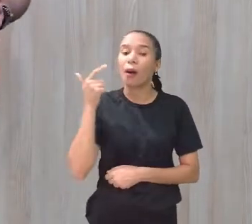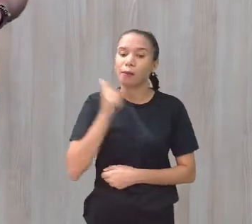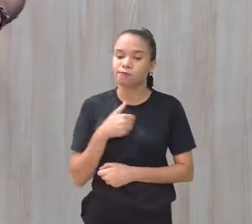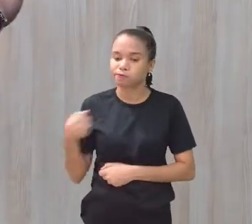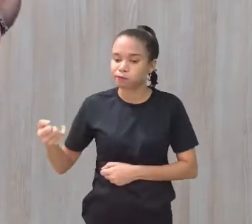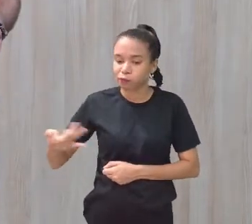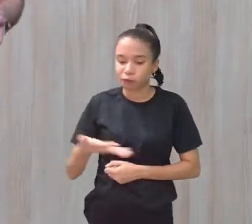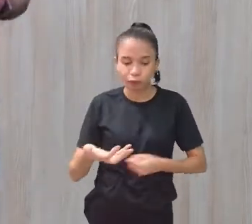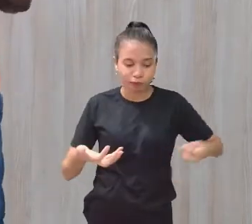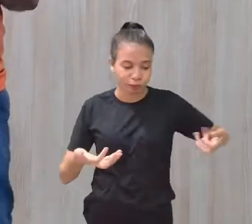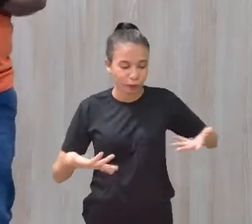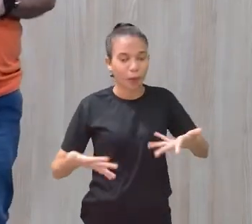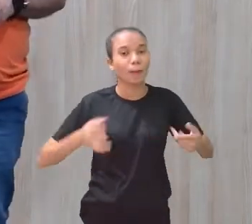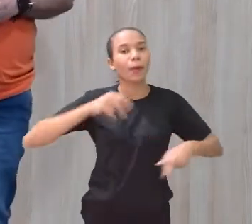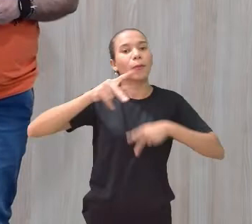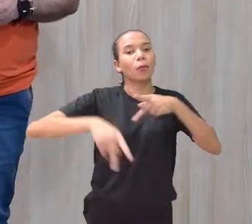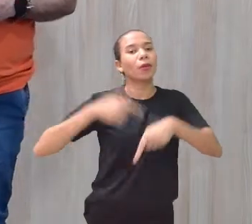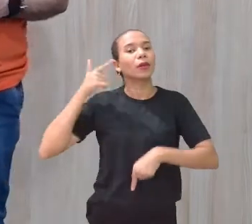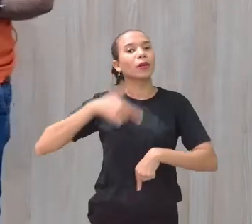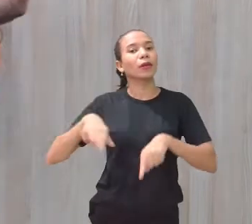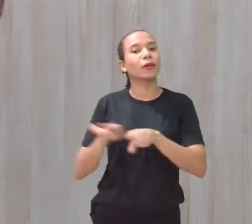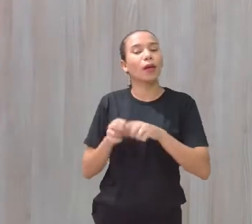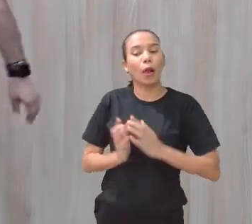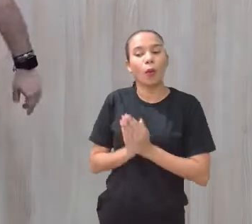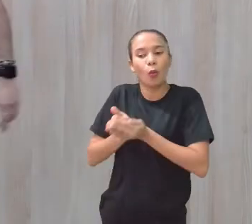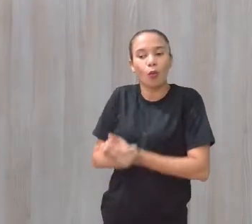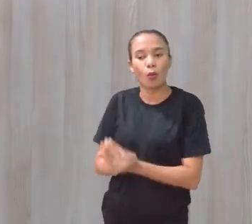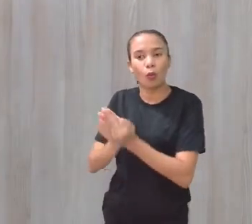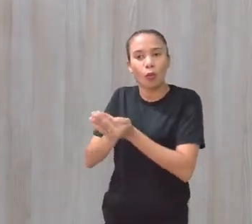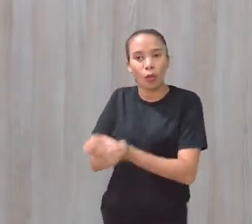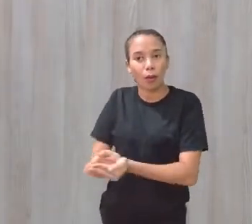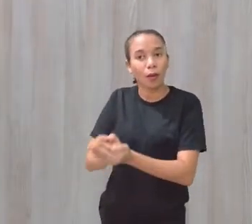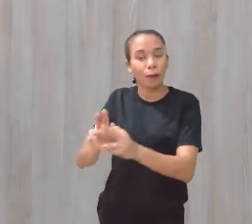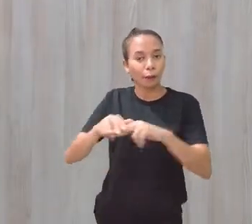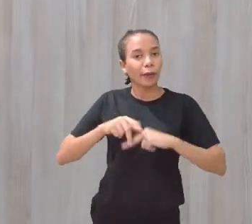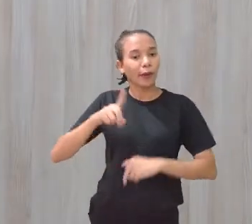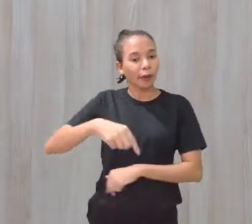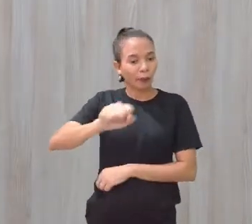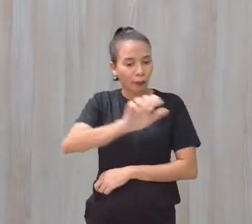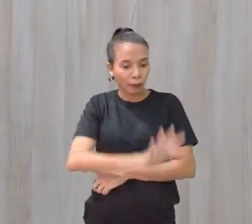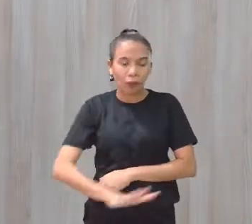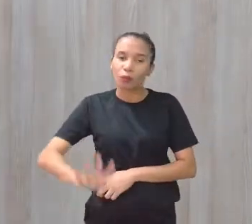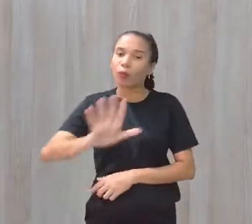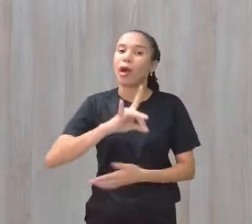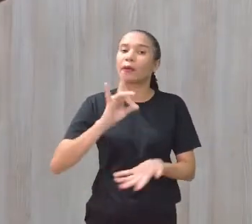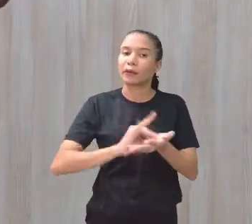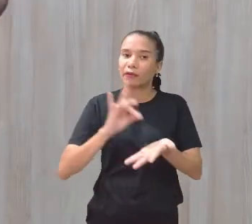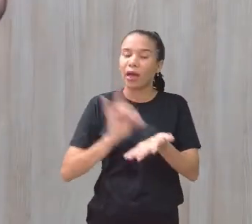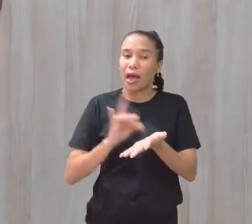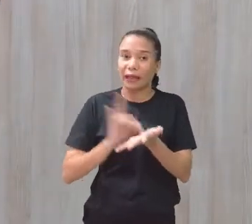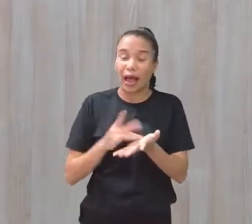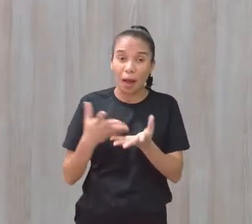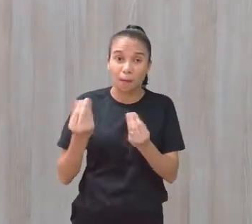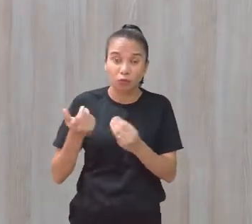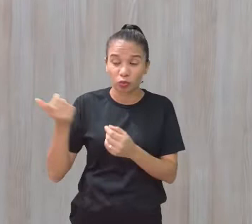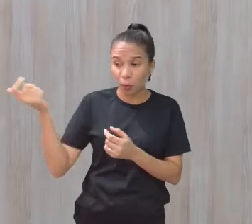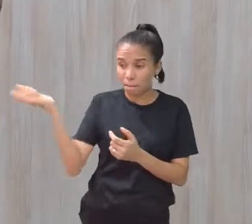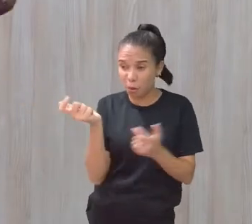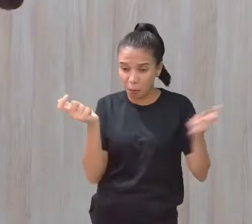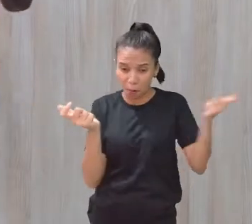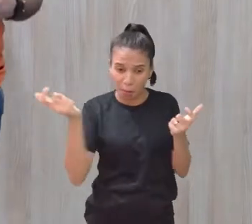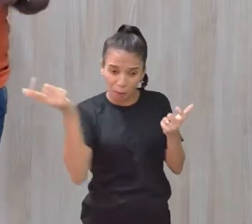população e para a navegação. Inclusive, foi um território, né, que foi muito atacado por outros